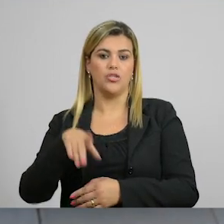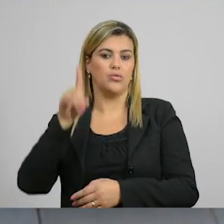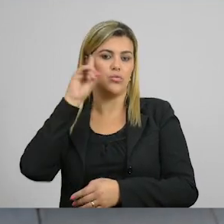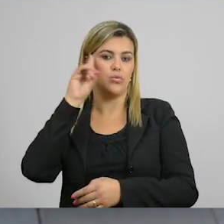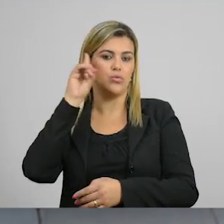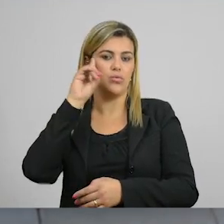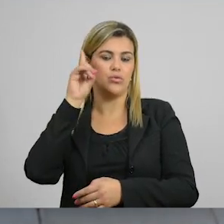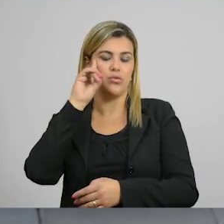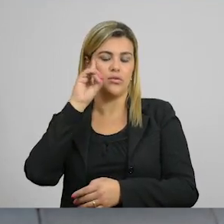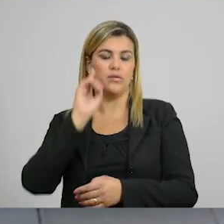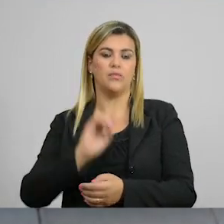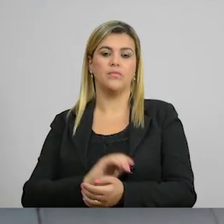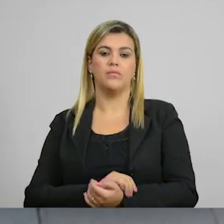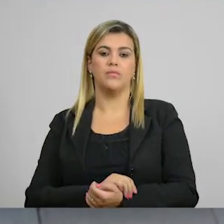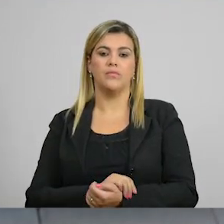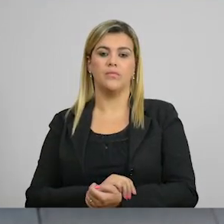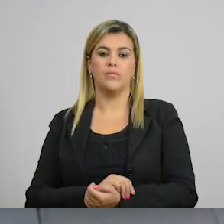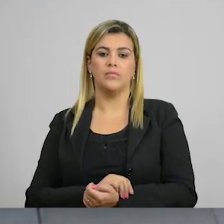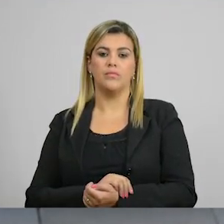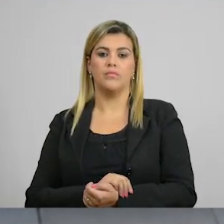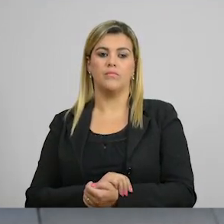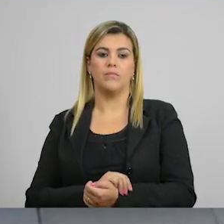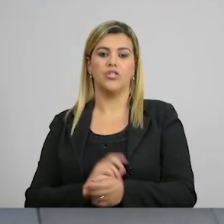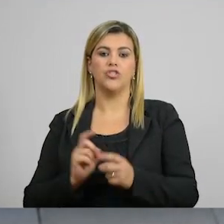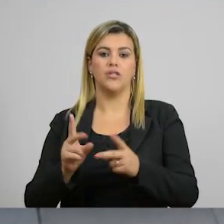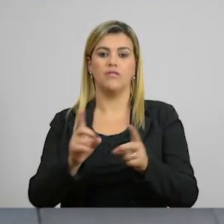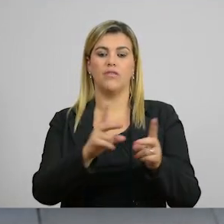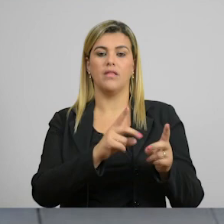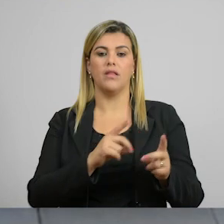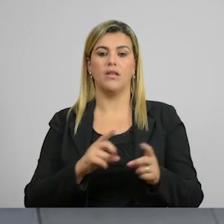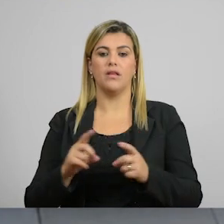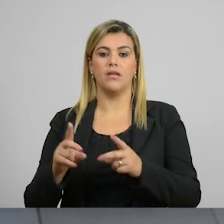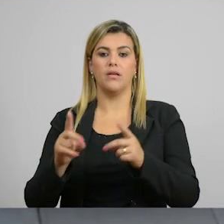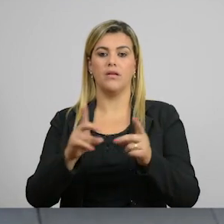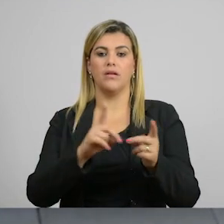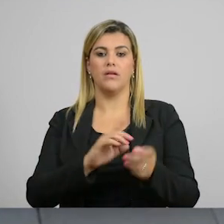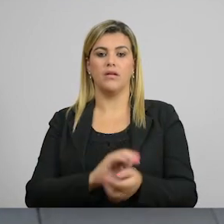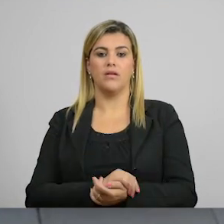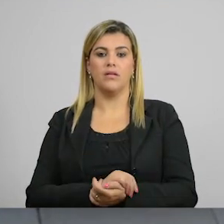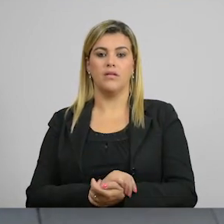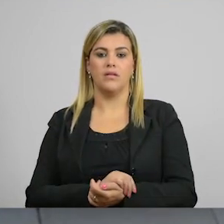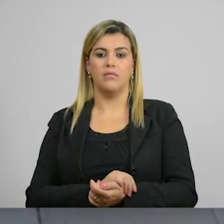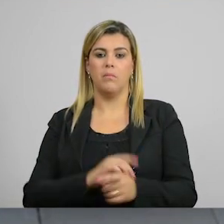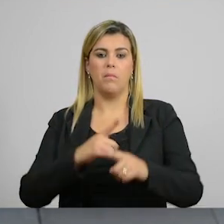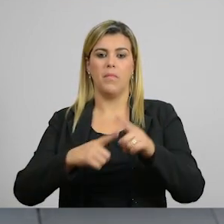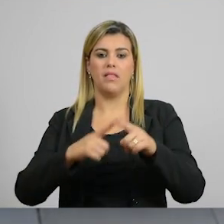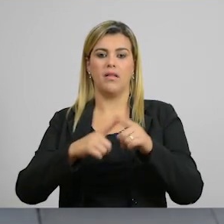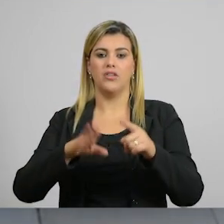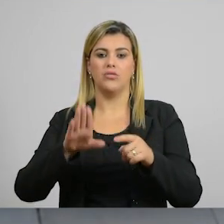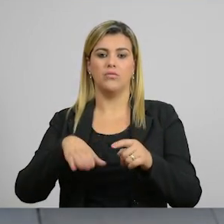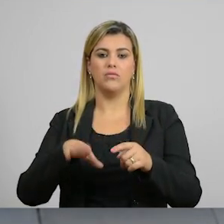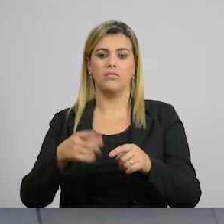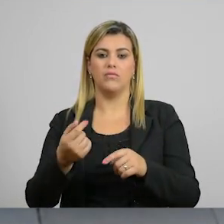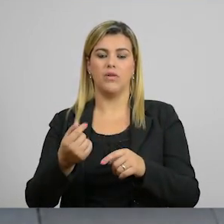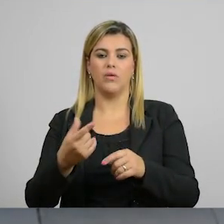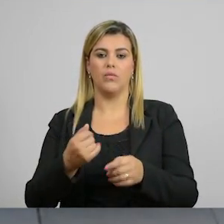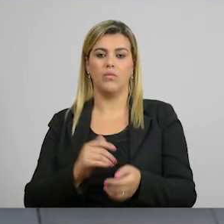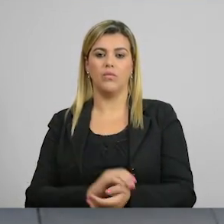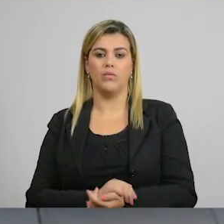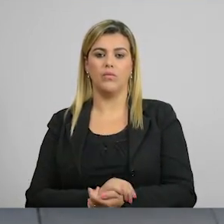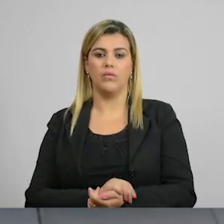tarde, nós saíamos para vender, pela metade do